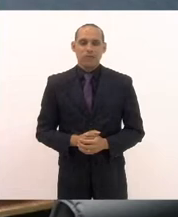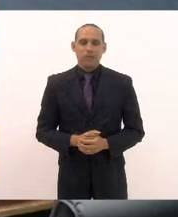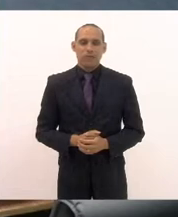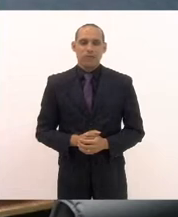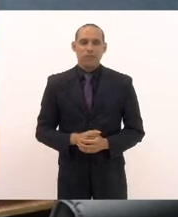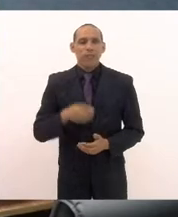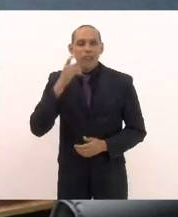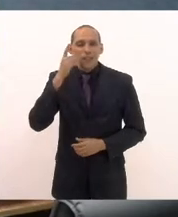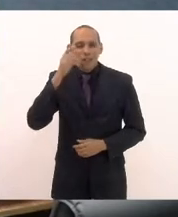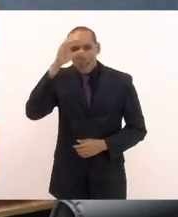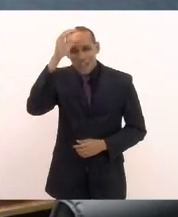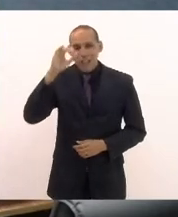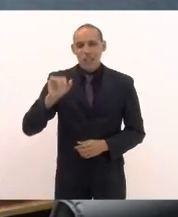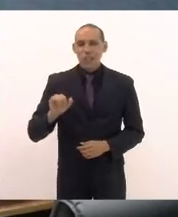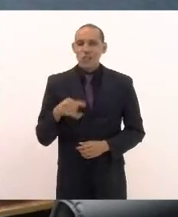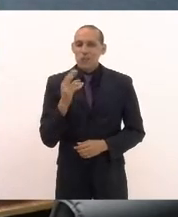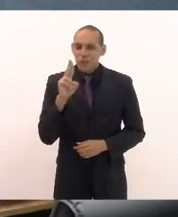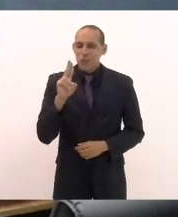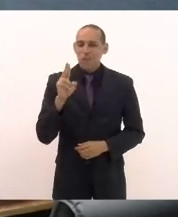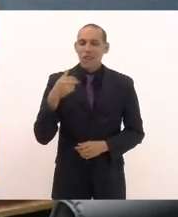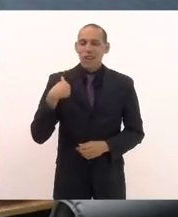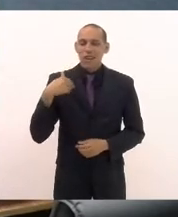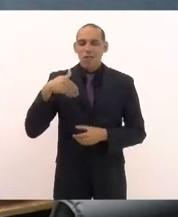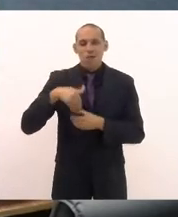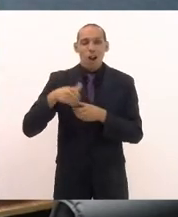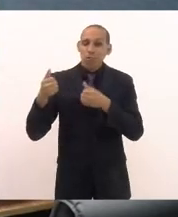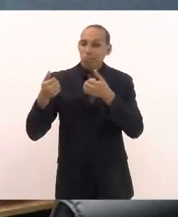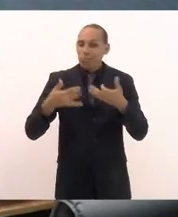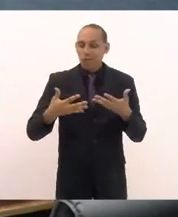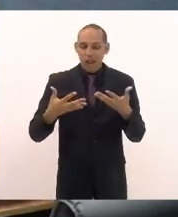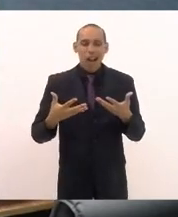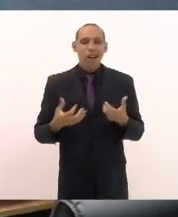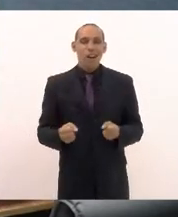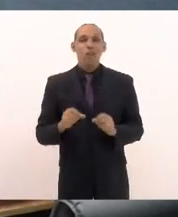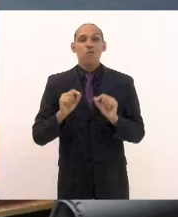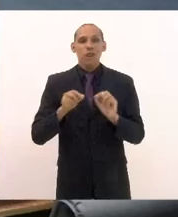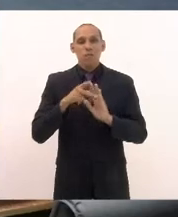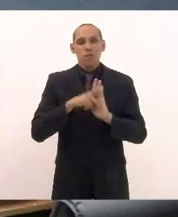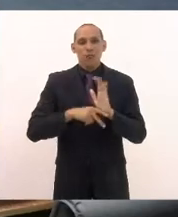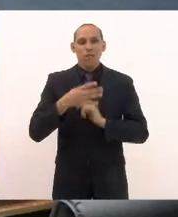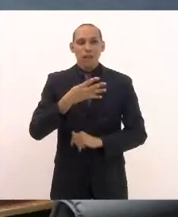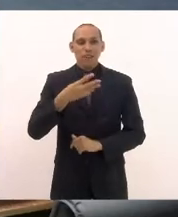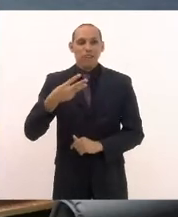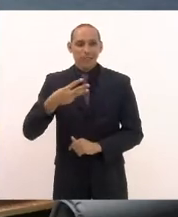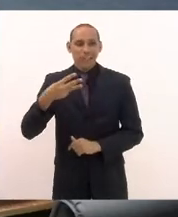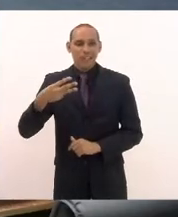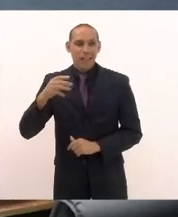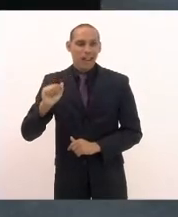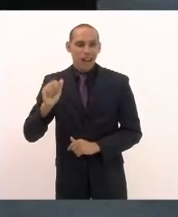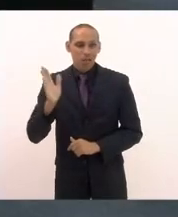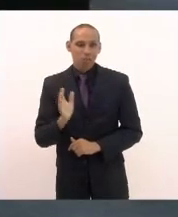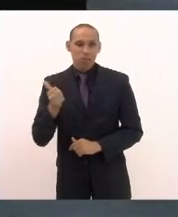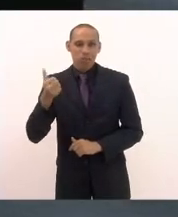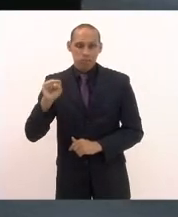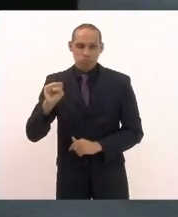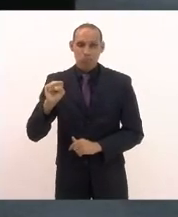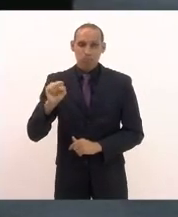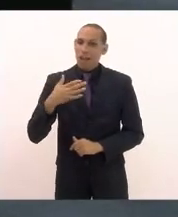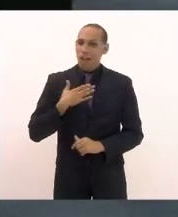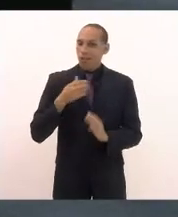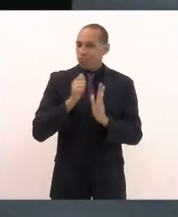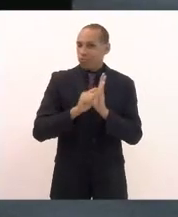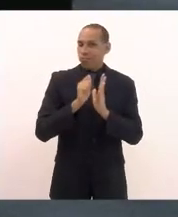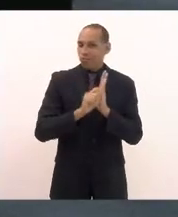Deputada Tia Ju, eu quero declarar meu voto favorável ao projeto 433A de 2018, de minha